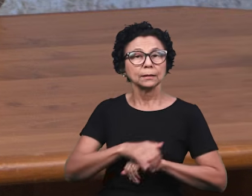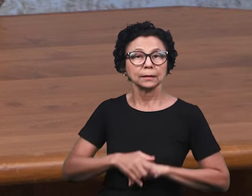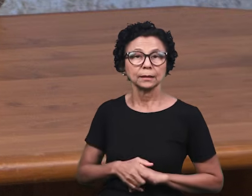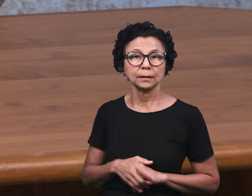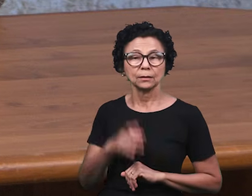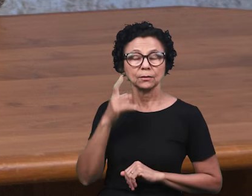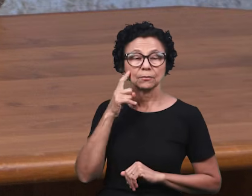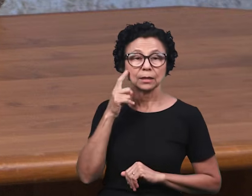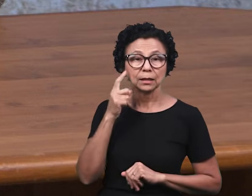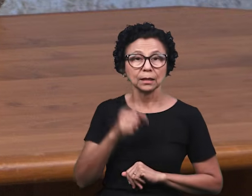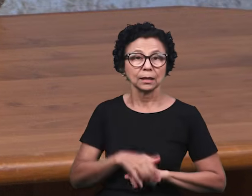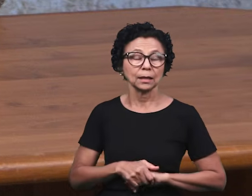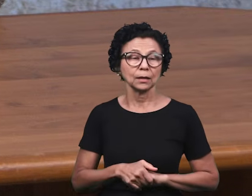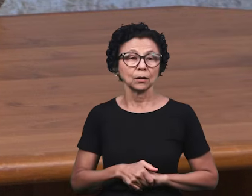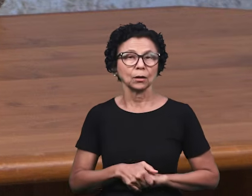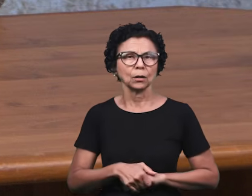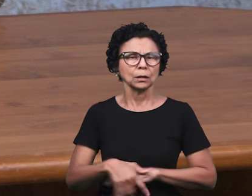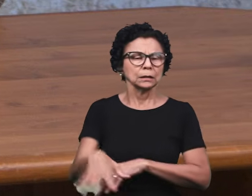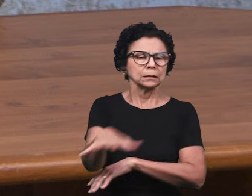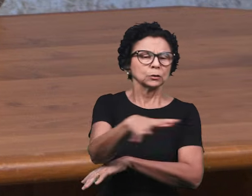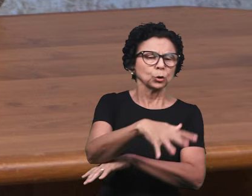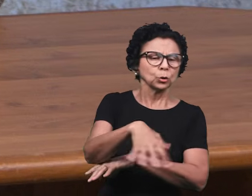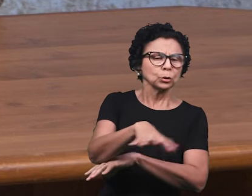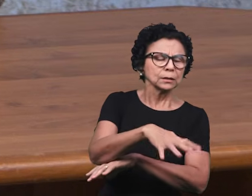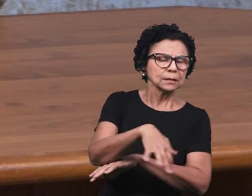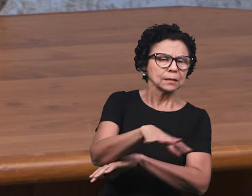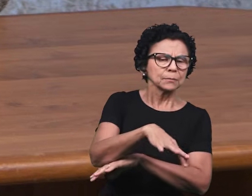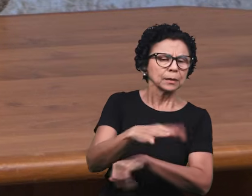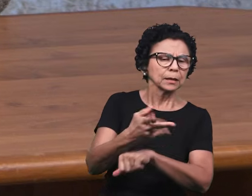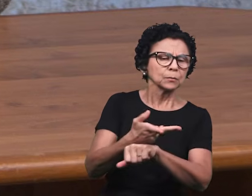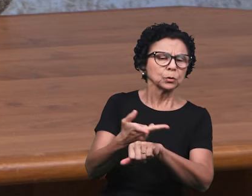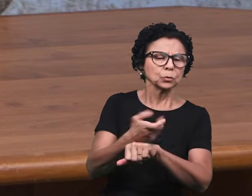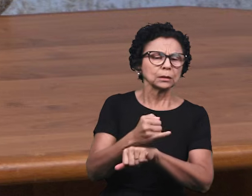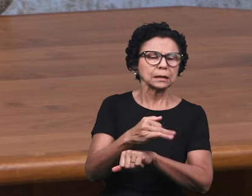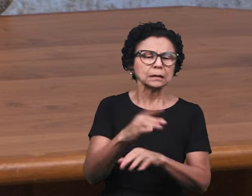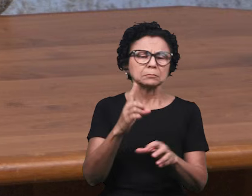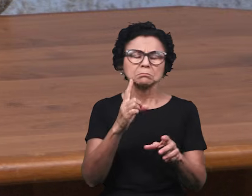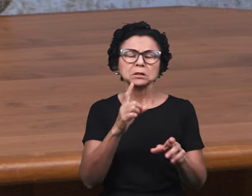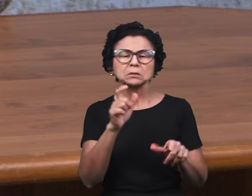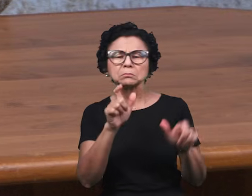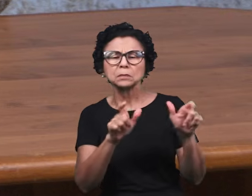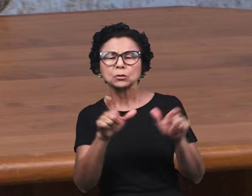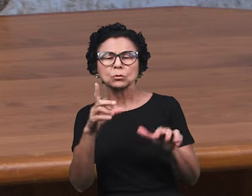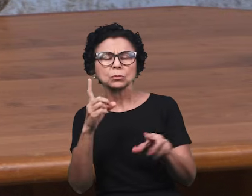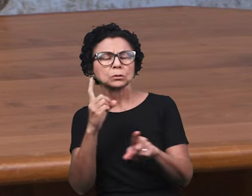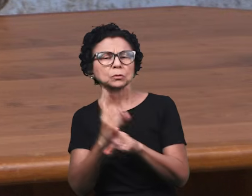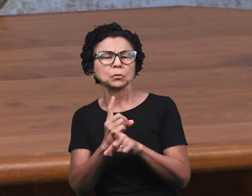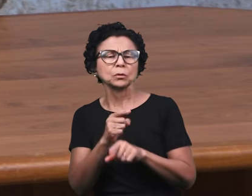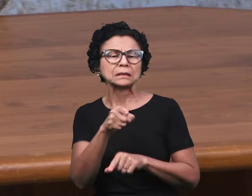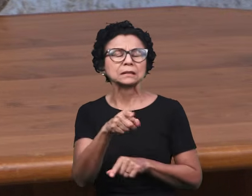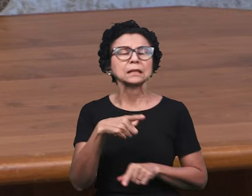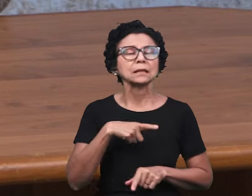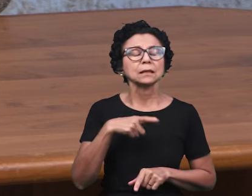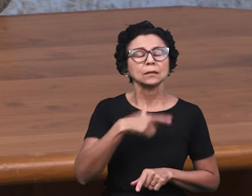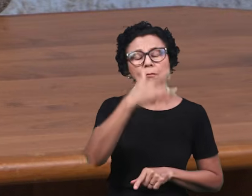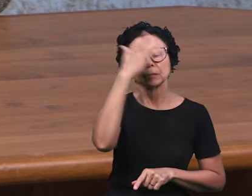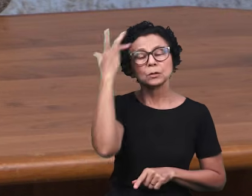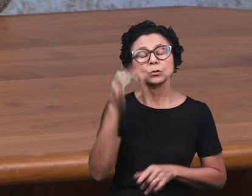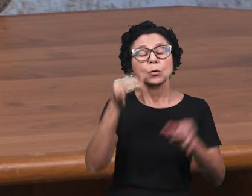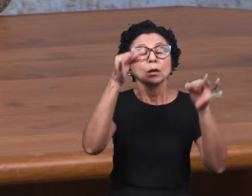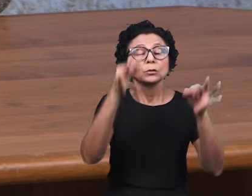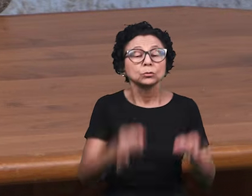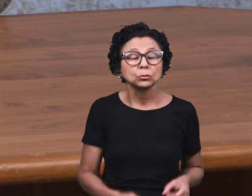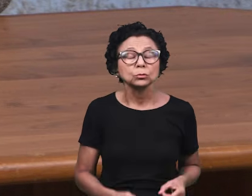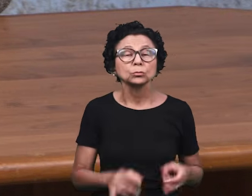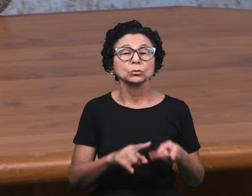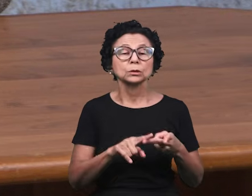pelas suas praças, a ver se achais alguém, ou se há um homem que pratique justiça ou